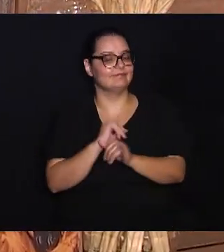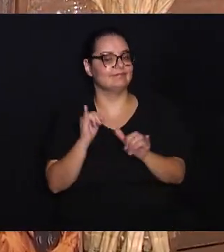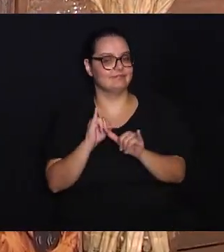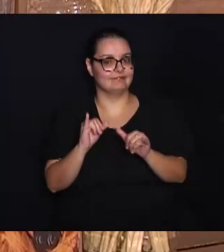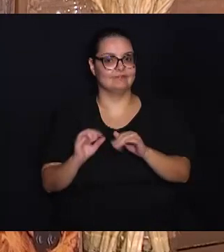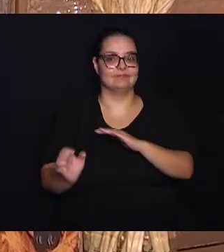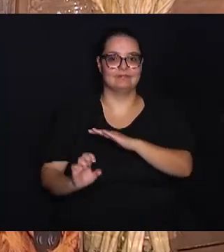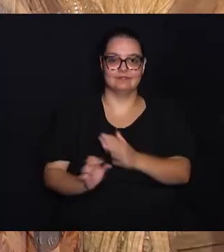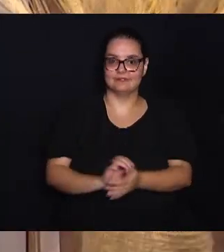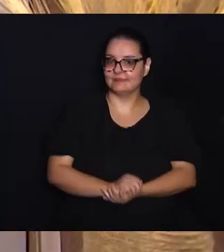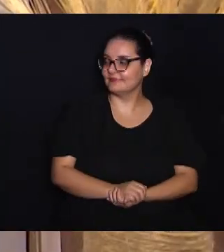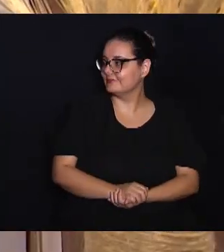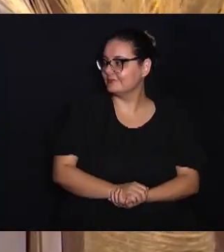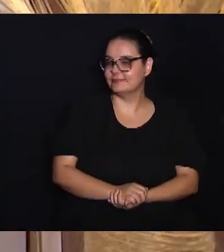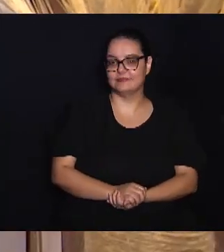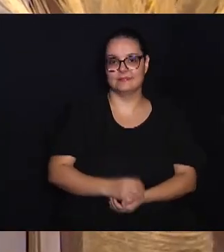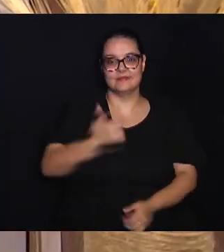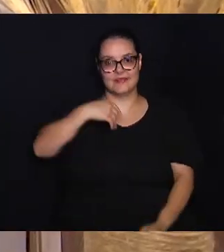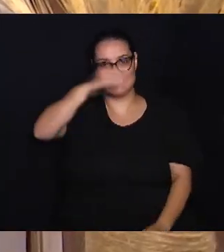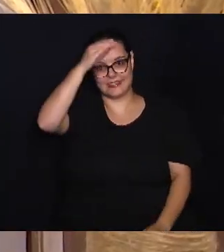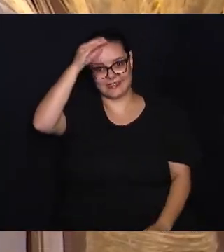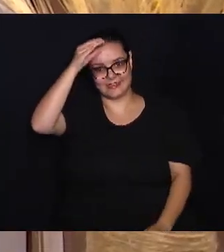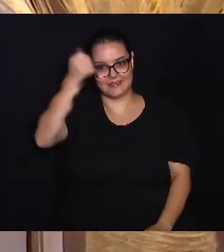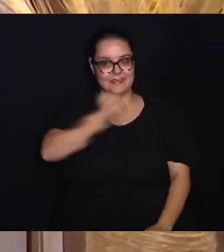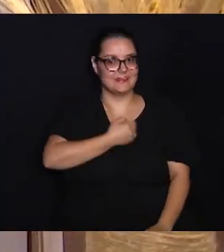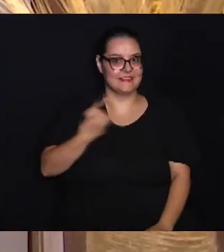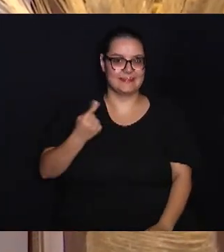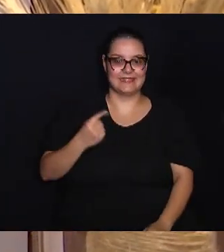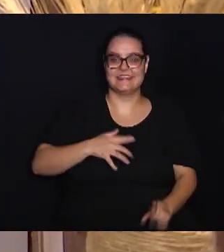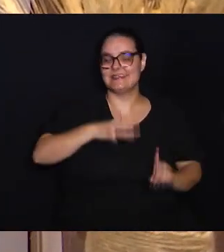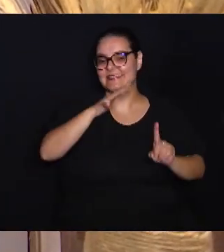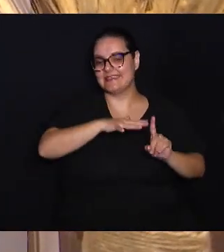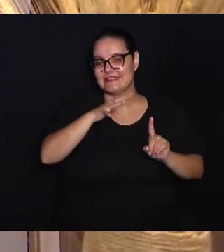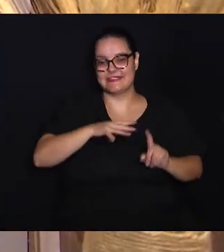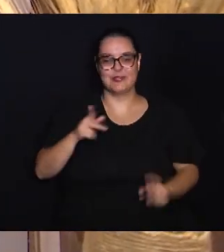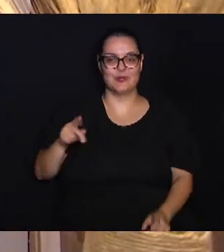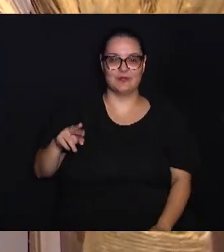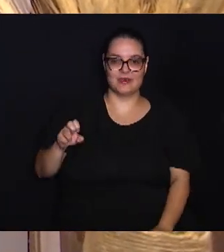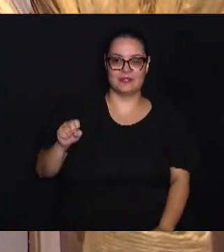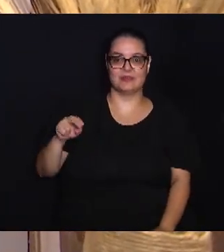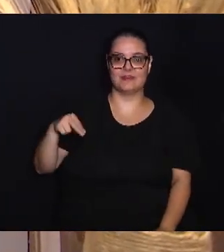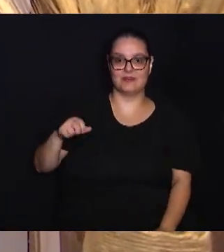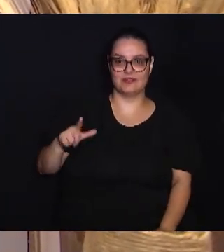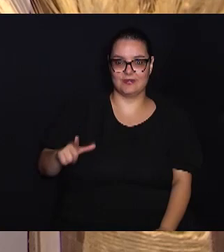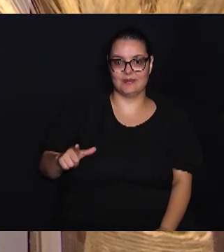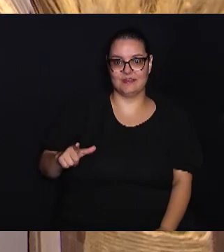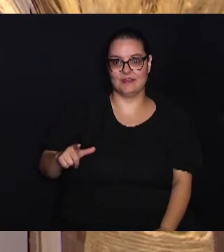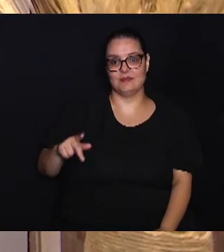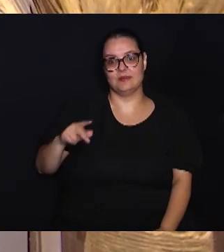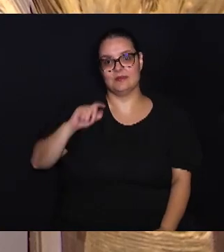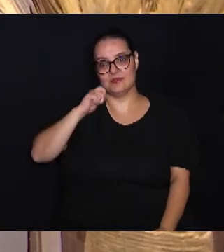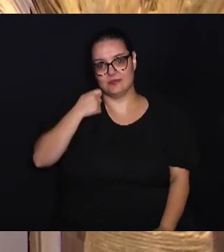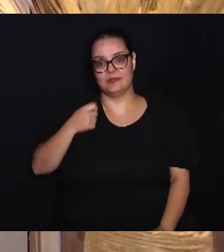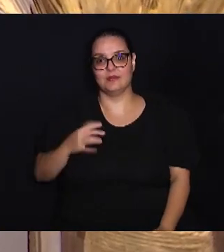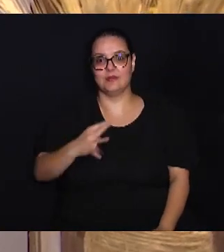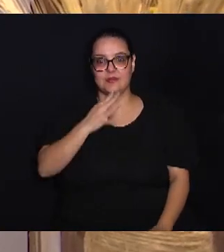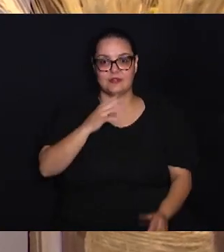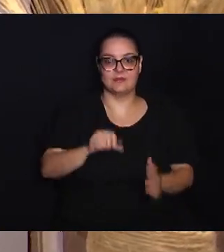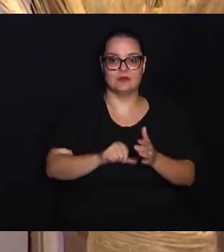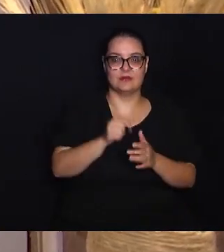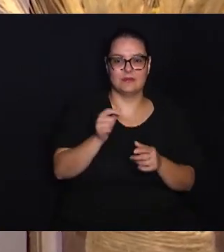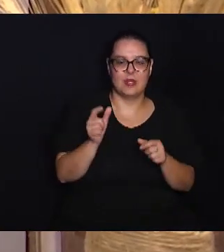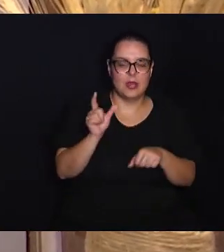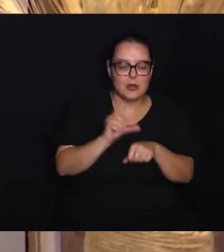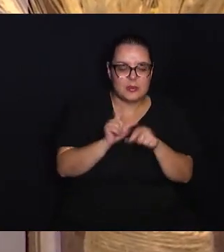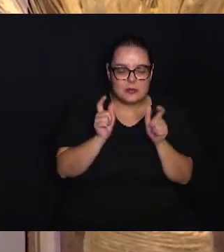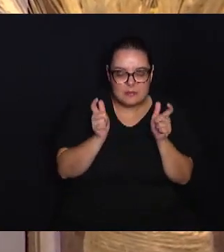divulgar o negócio eu sou a cliente acho que número um eu sou muito fã do personal do pão eu conheci ele desde a primeira unidade